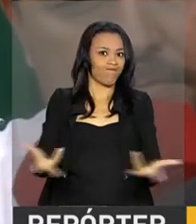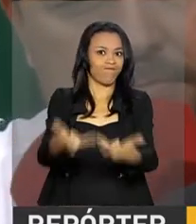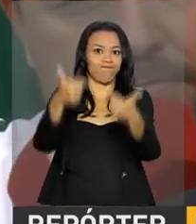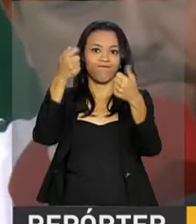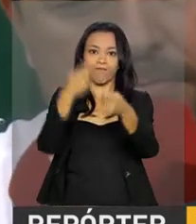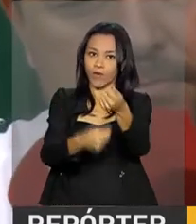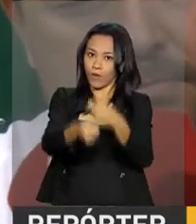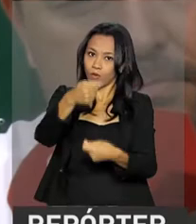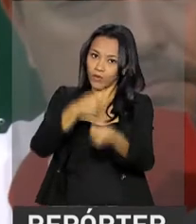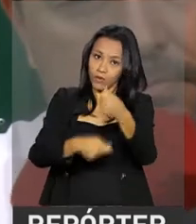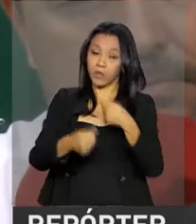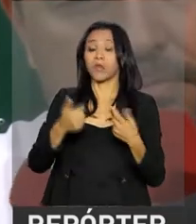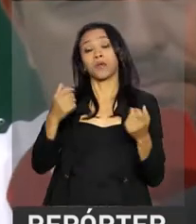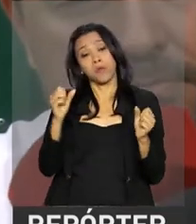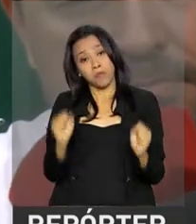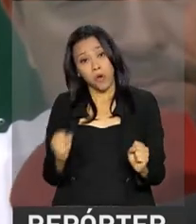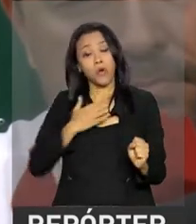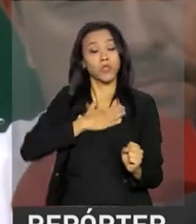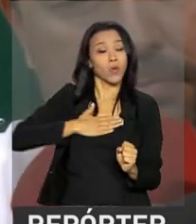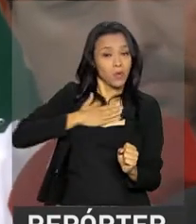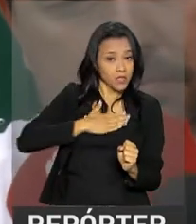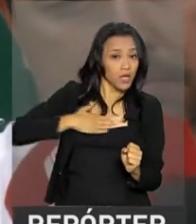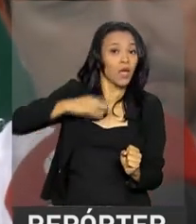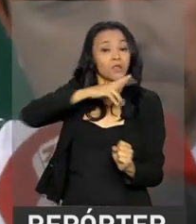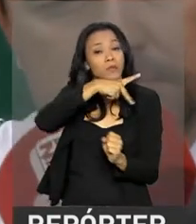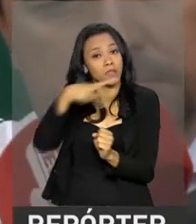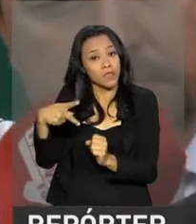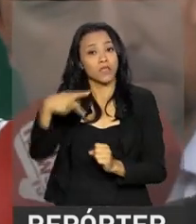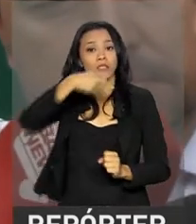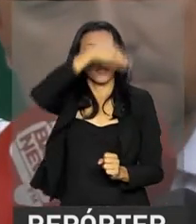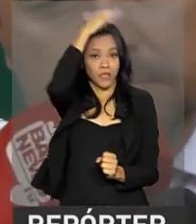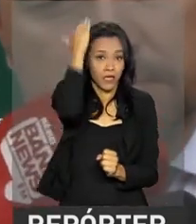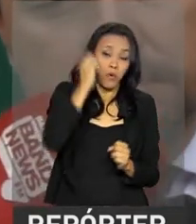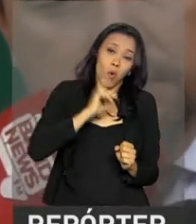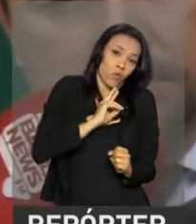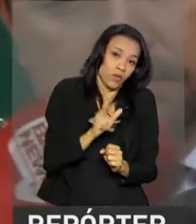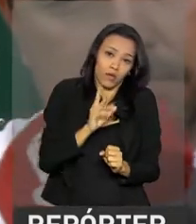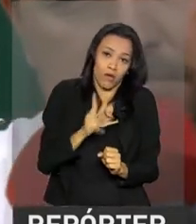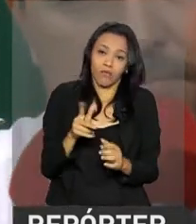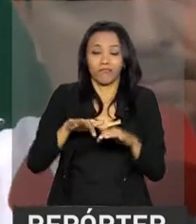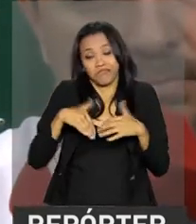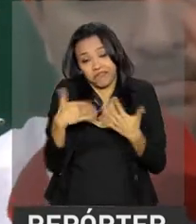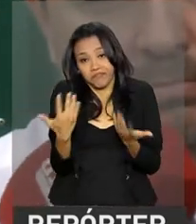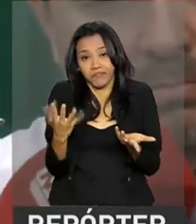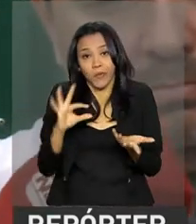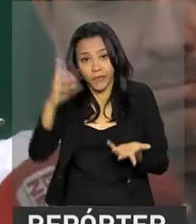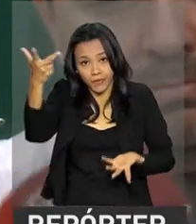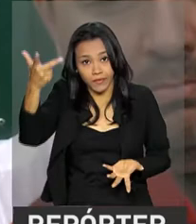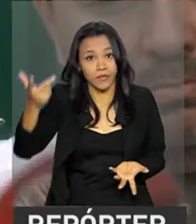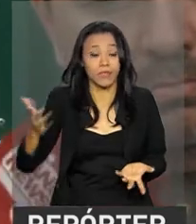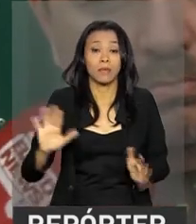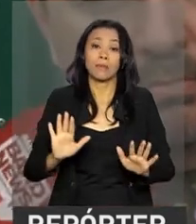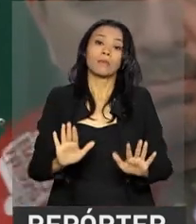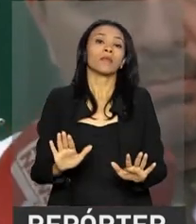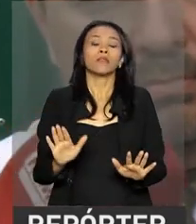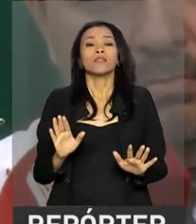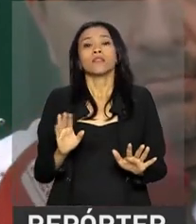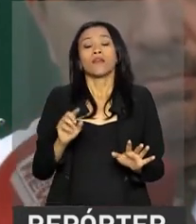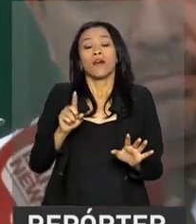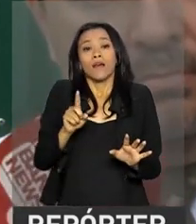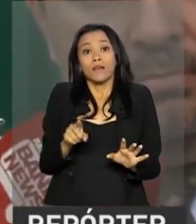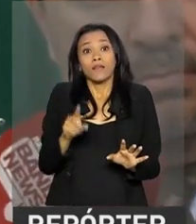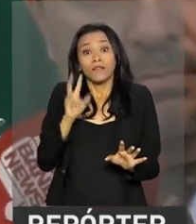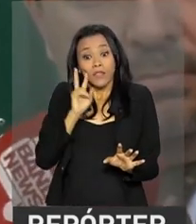aí podem gostar do presidente michel temer pode não gostar isso é um fato por outro lado é inegável o avanço